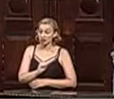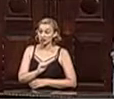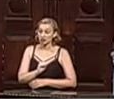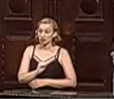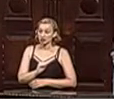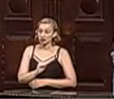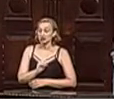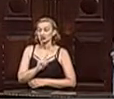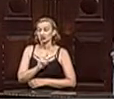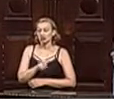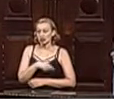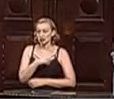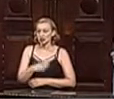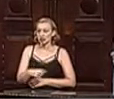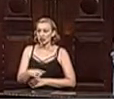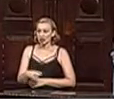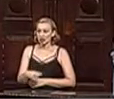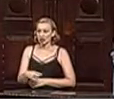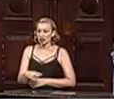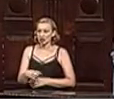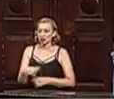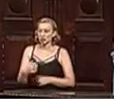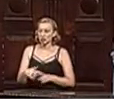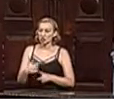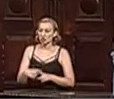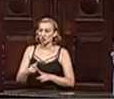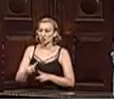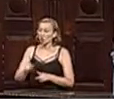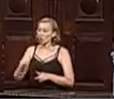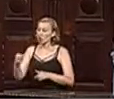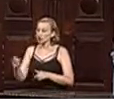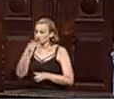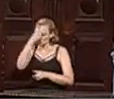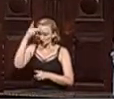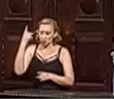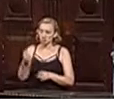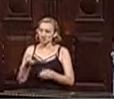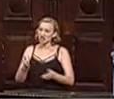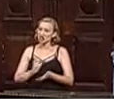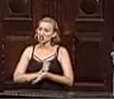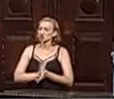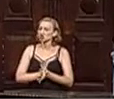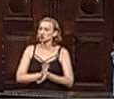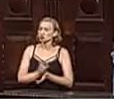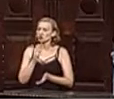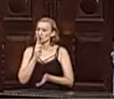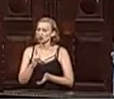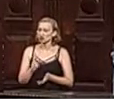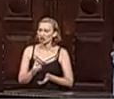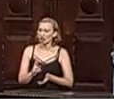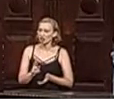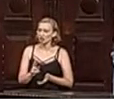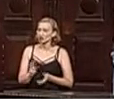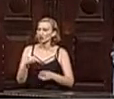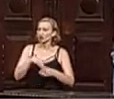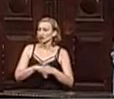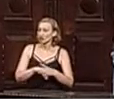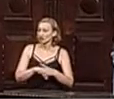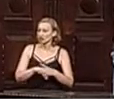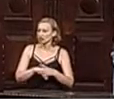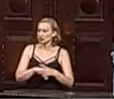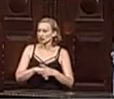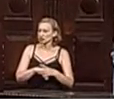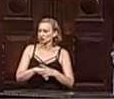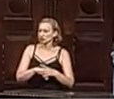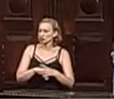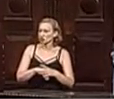seja maculada por parte dos atuais dirigentes que querem fabricar um resultado a partir de votação daqueles que